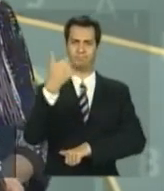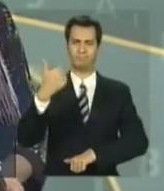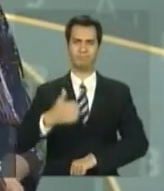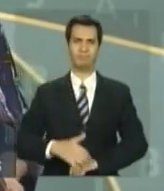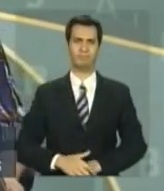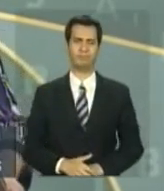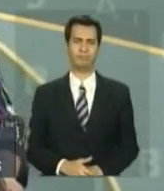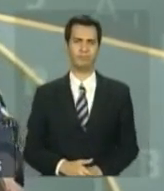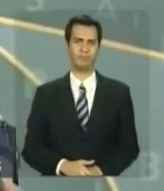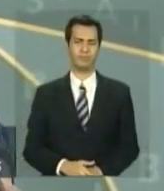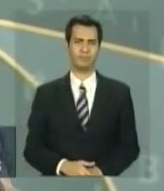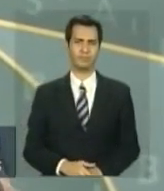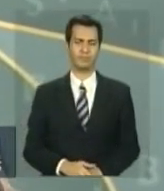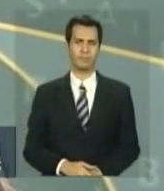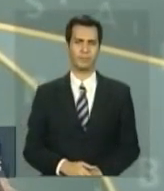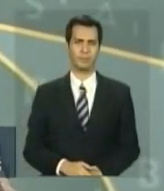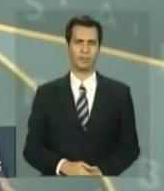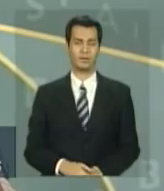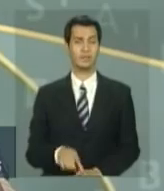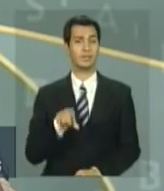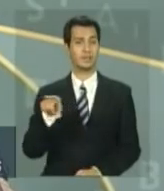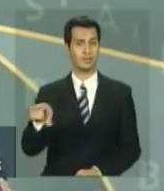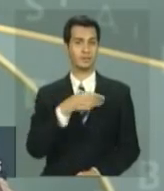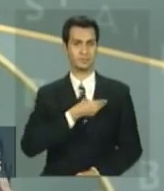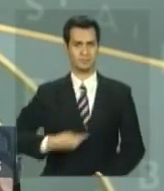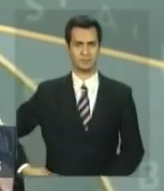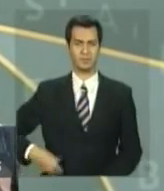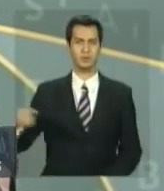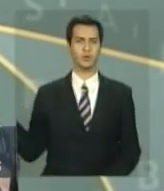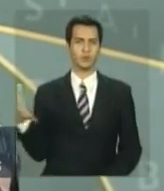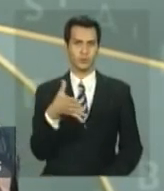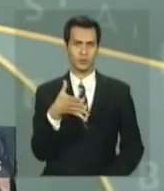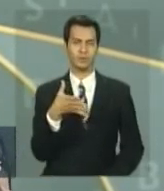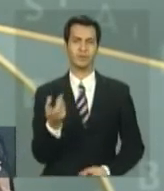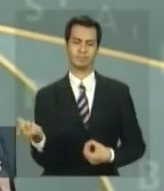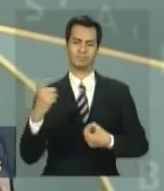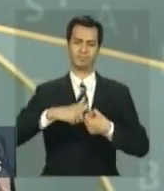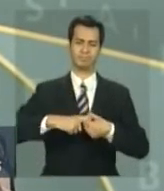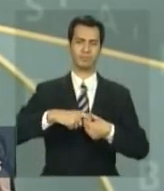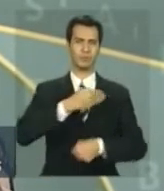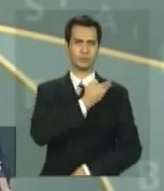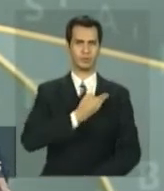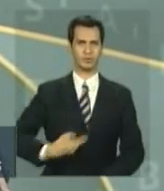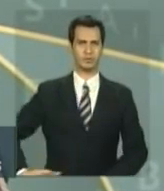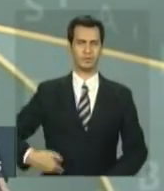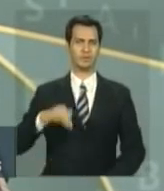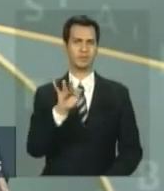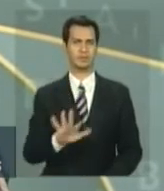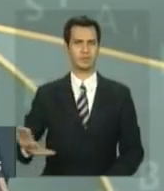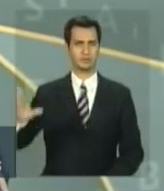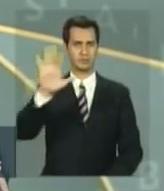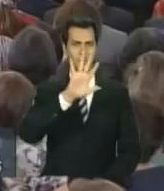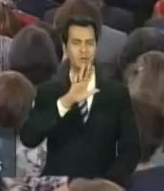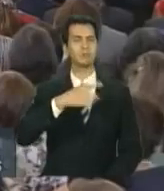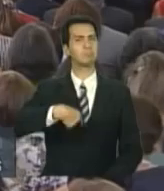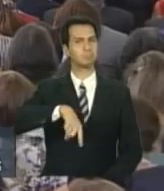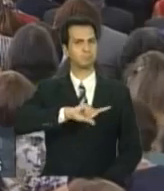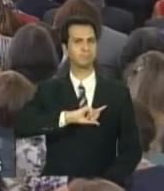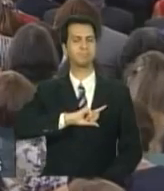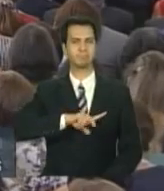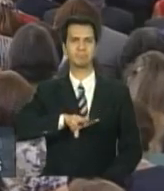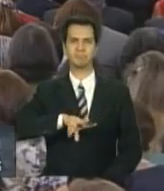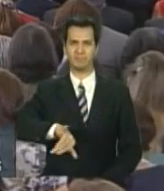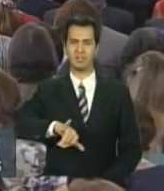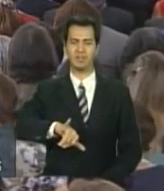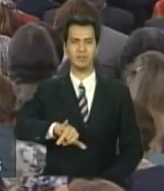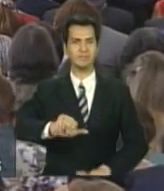Ela vem, sem sombra de dúvida, engrandecer o meu governo e